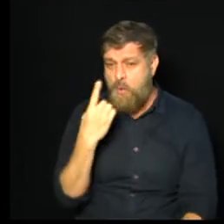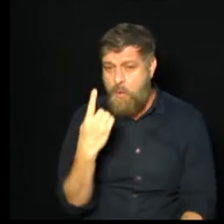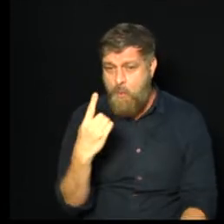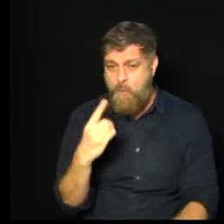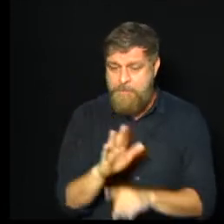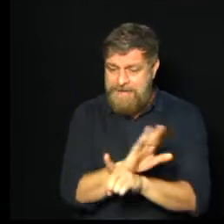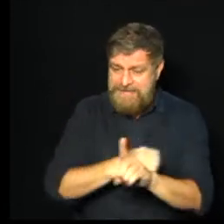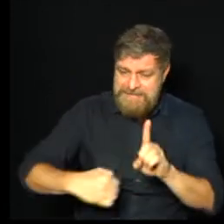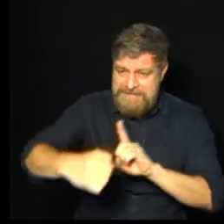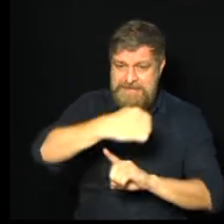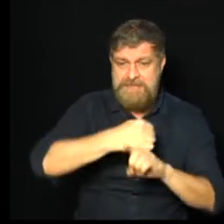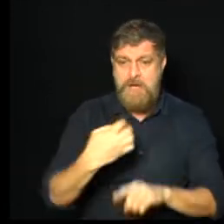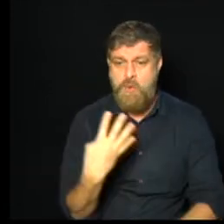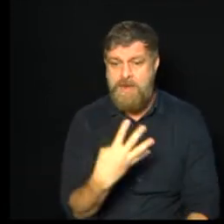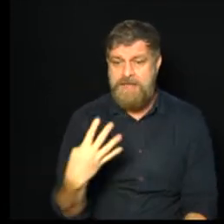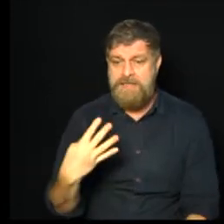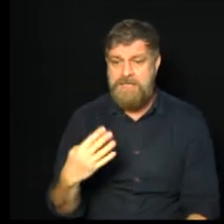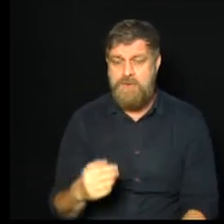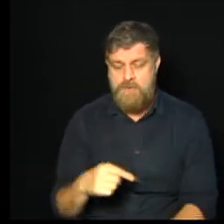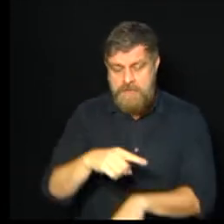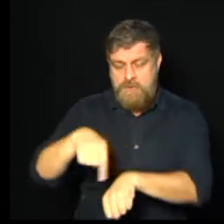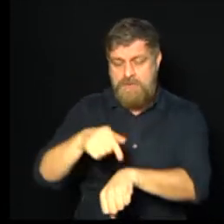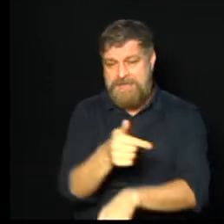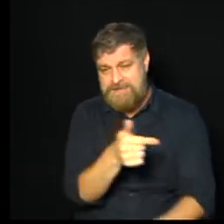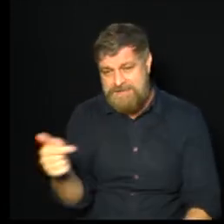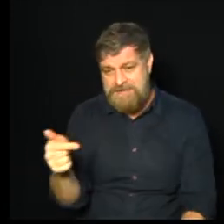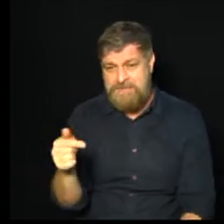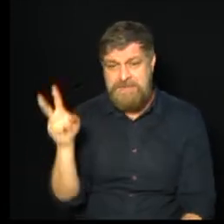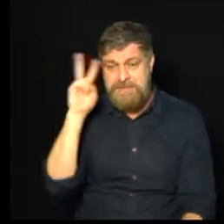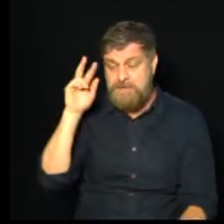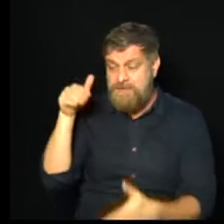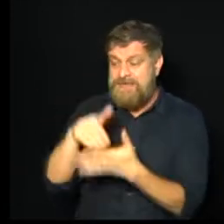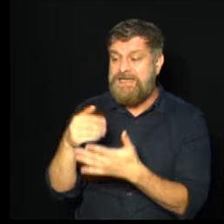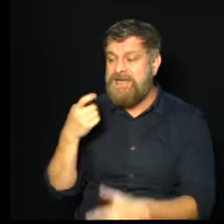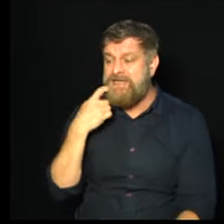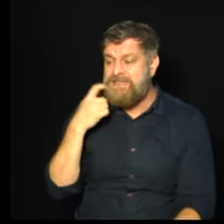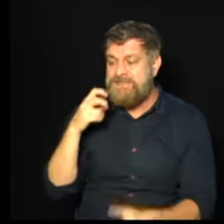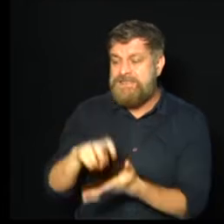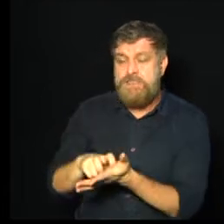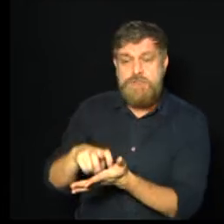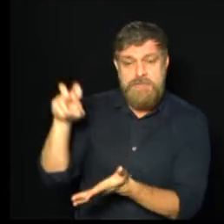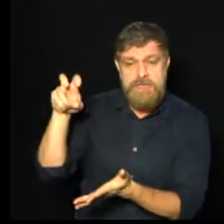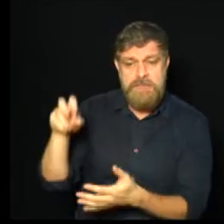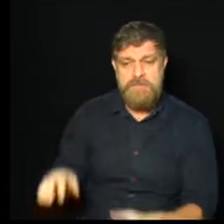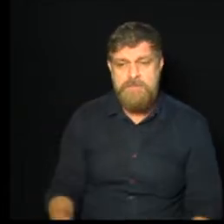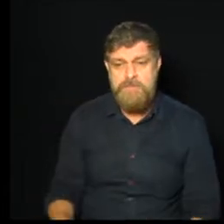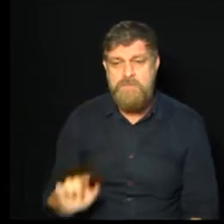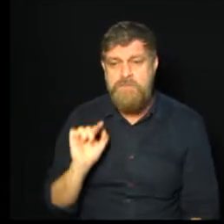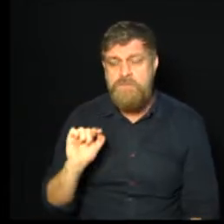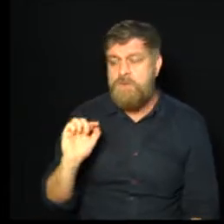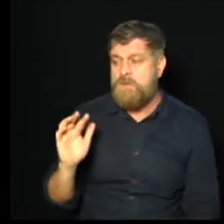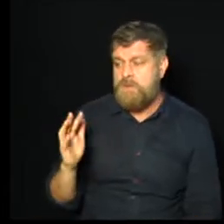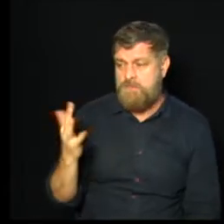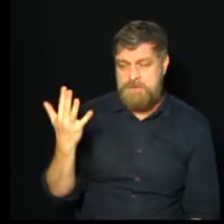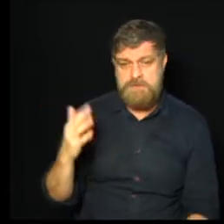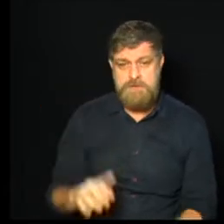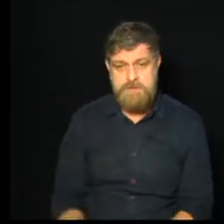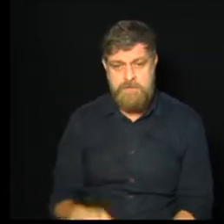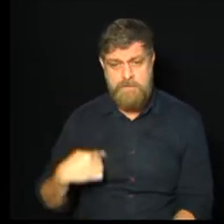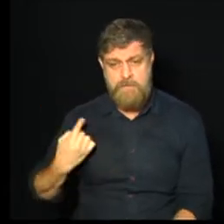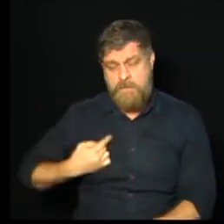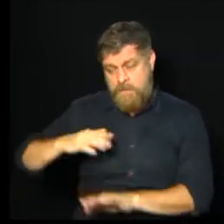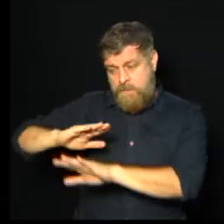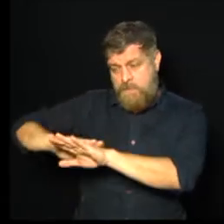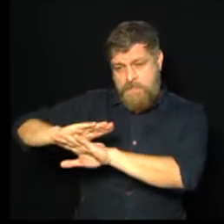social, 44 horas por semana, de segunda a sexta, diurno. E aí, o que foi feito? Nós